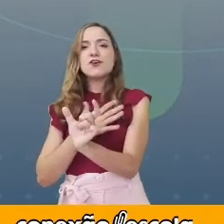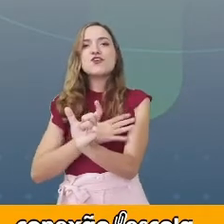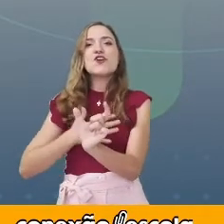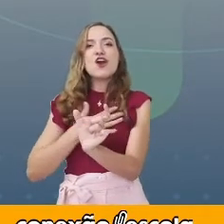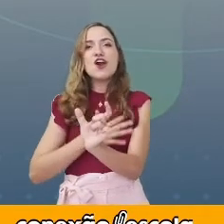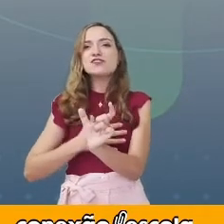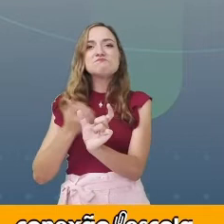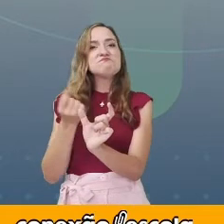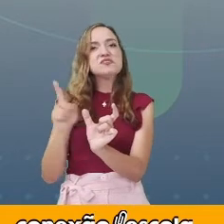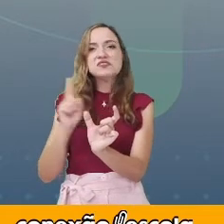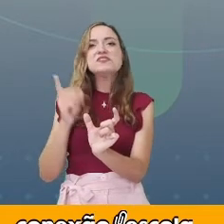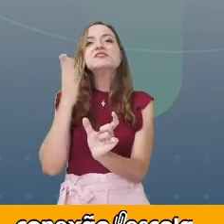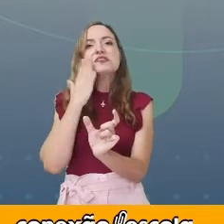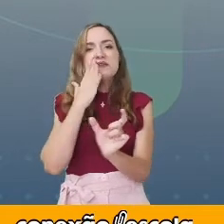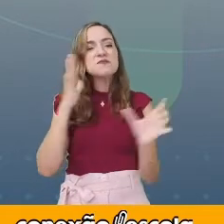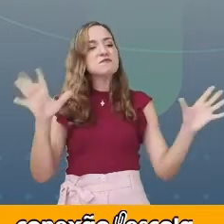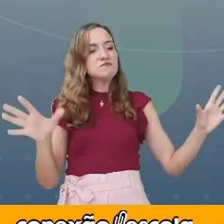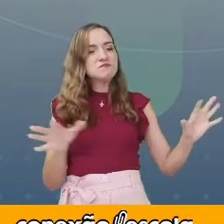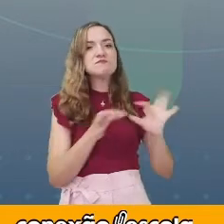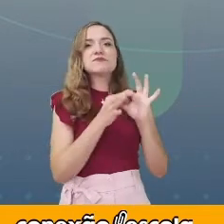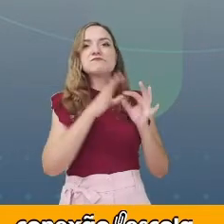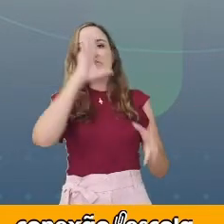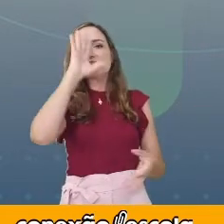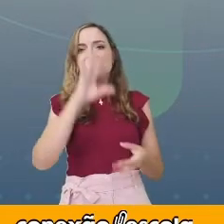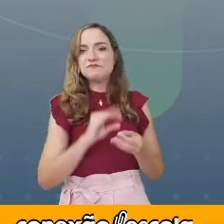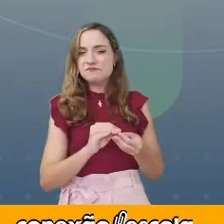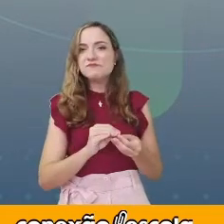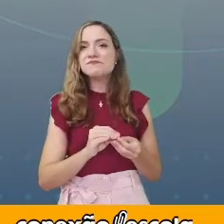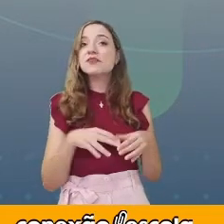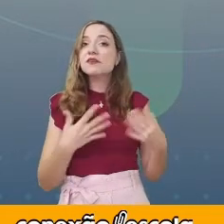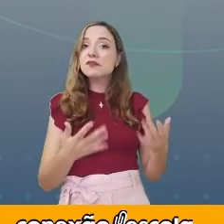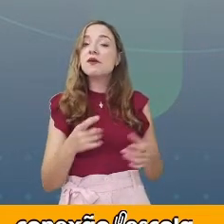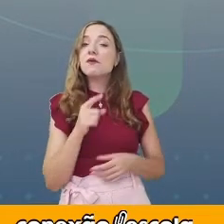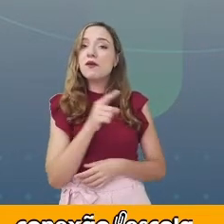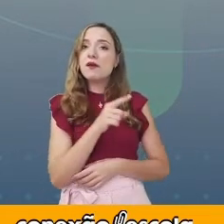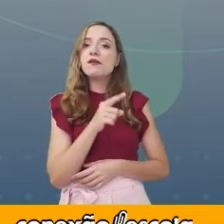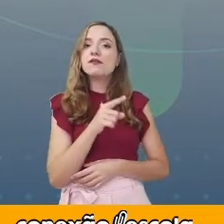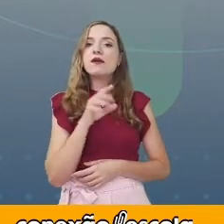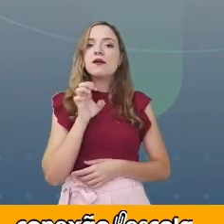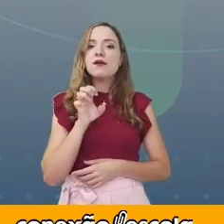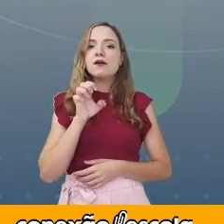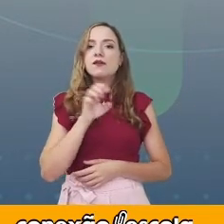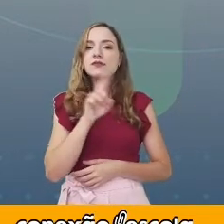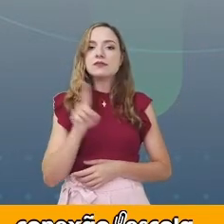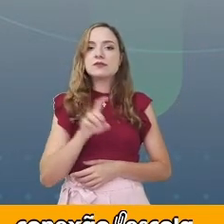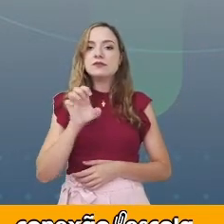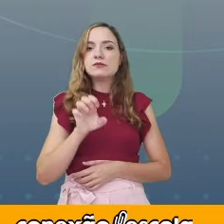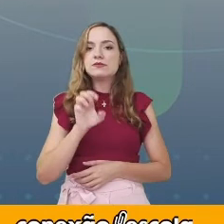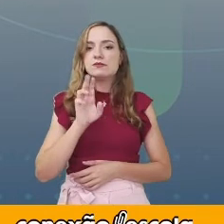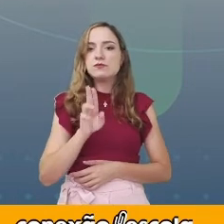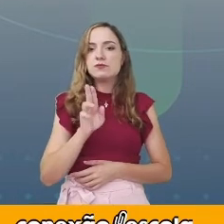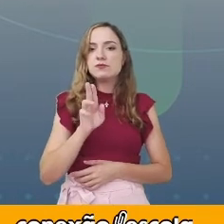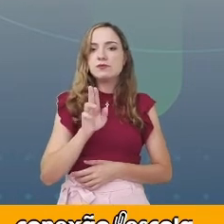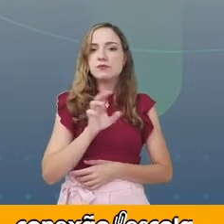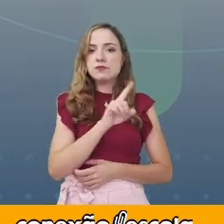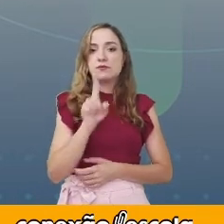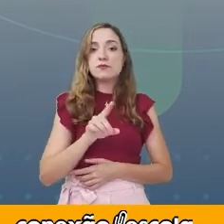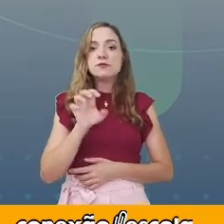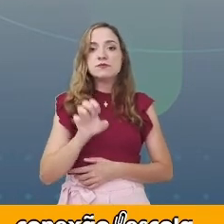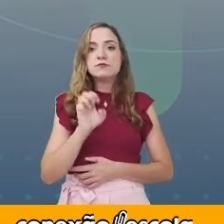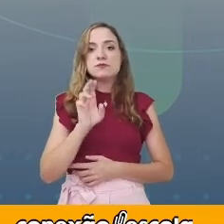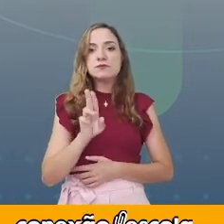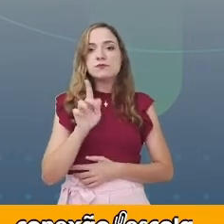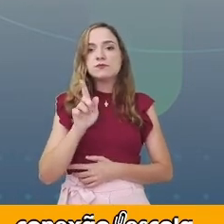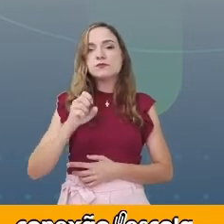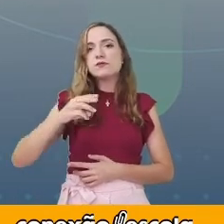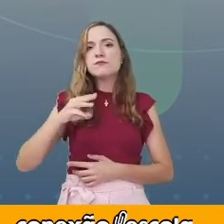ela já apareceu antes. Dessa forma, essa figura de linguagem ajuda a evitar a repetição de termos no